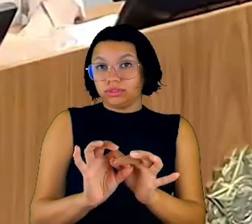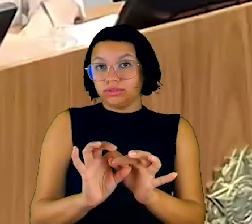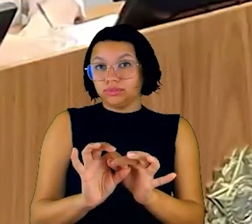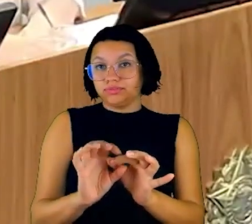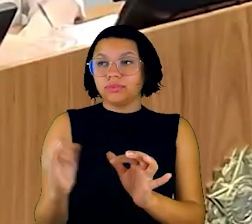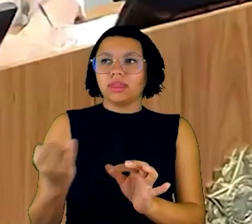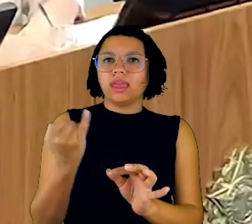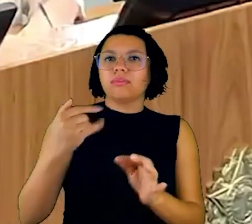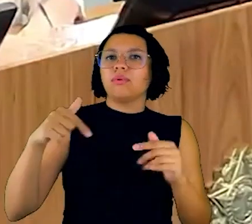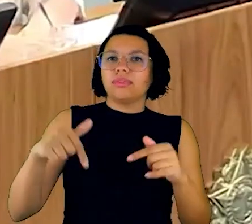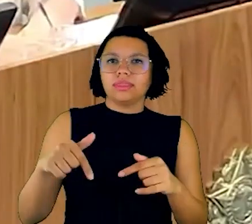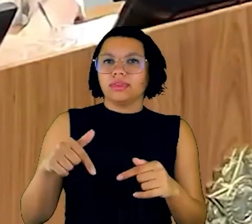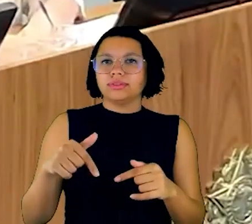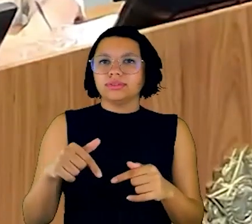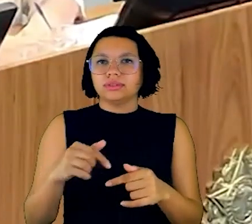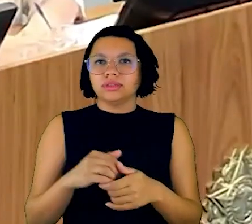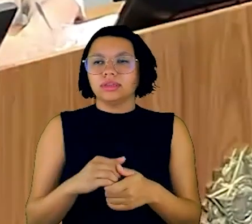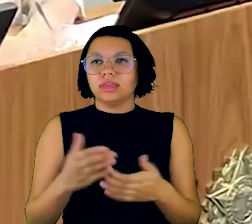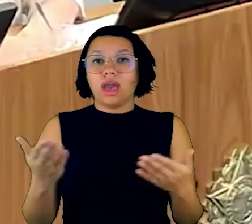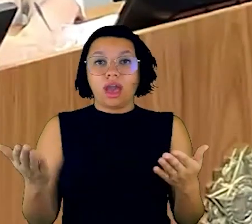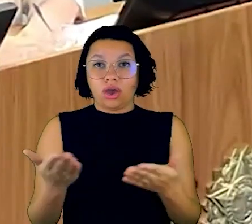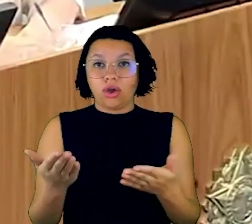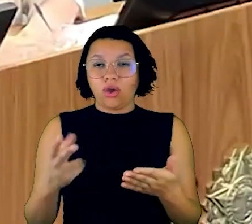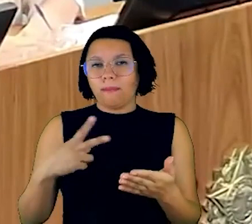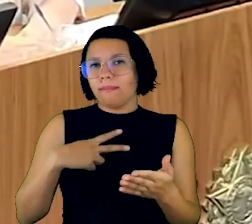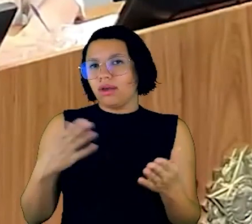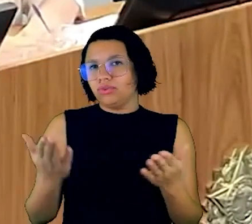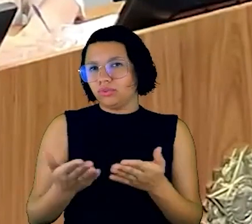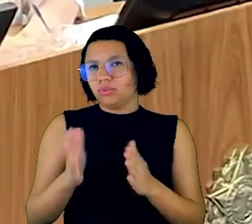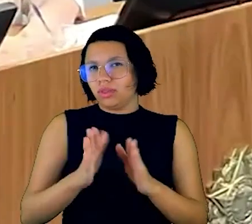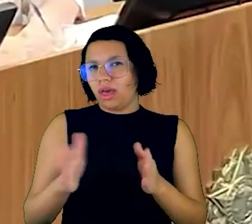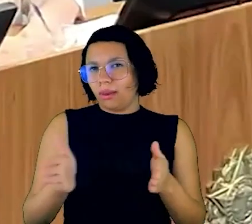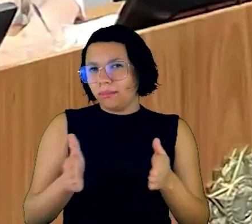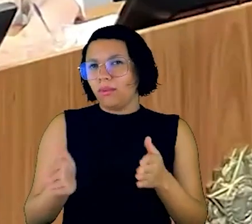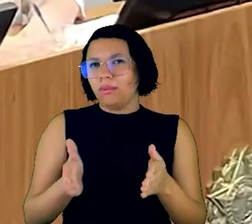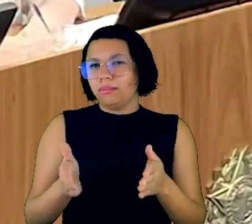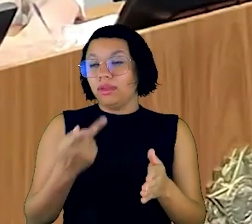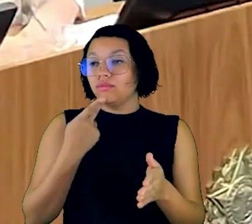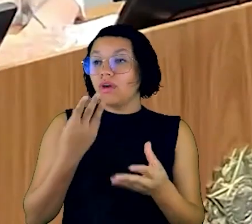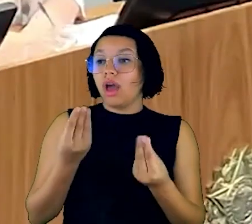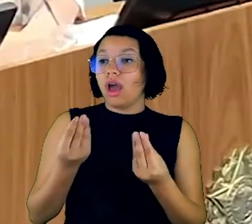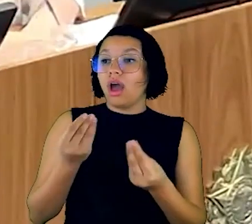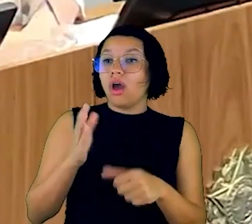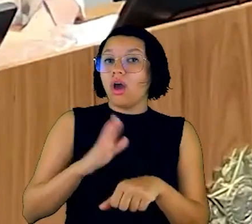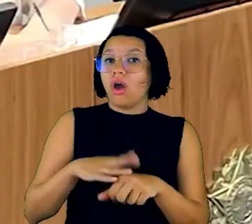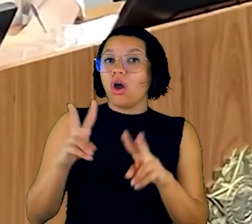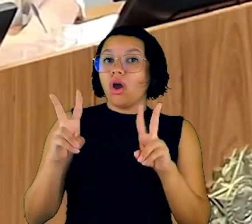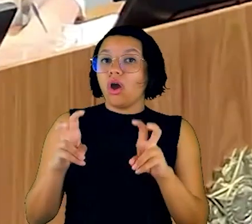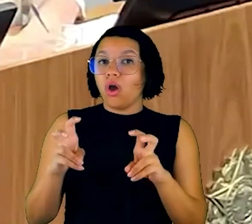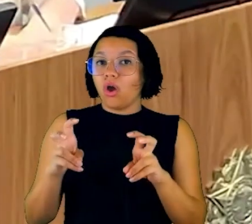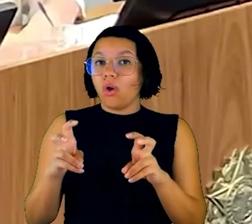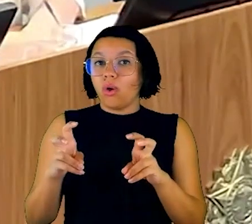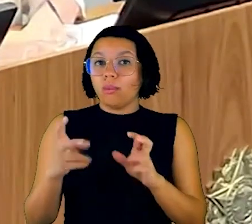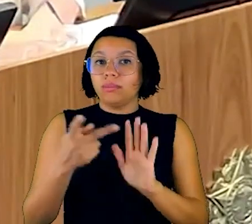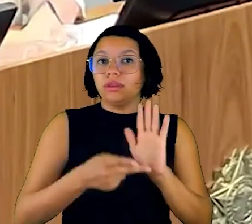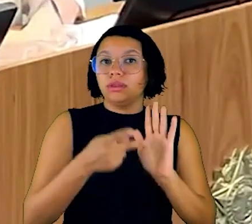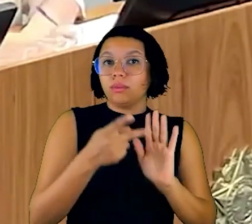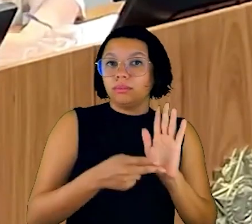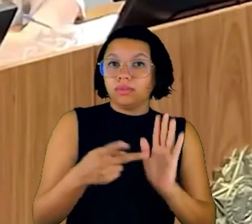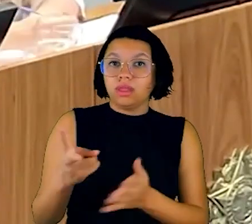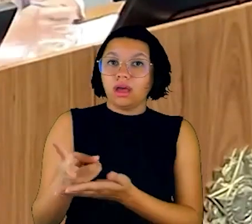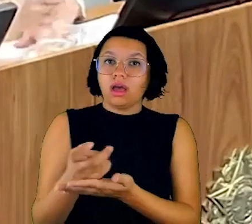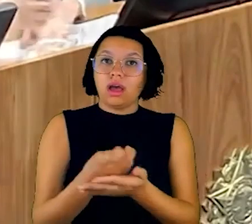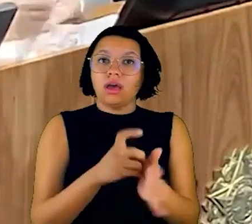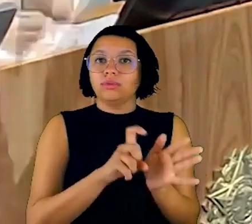nos importa nesse particular momento diz muito mais respeito ao plano tributário